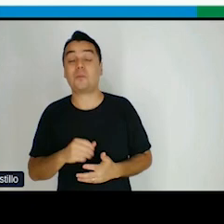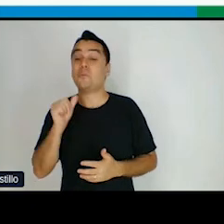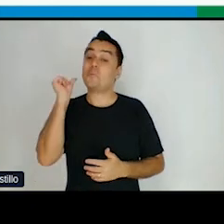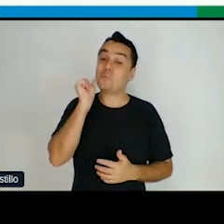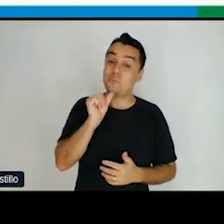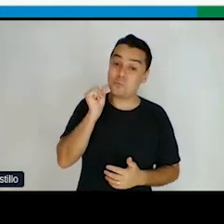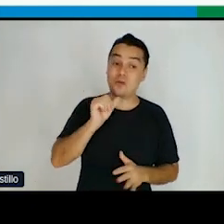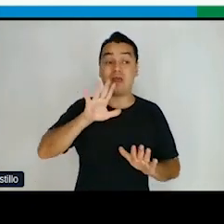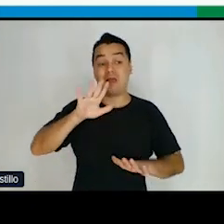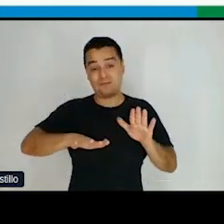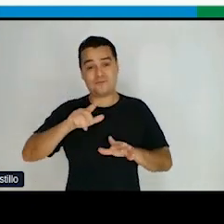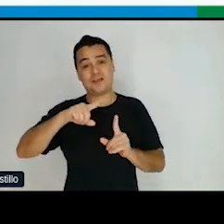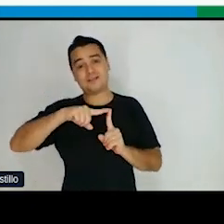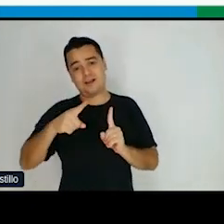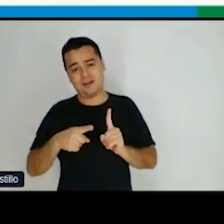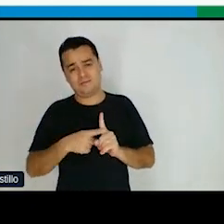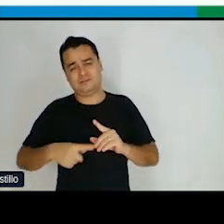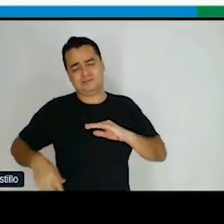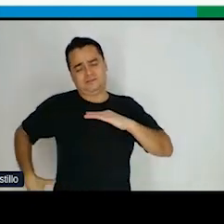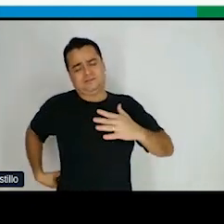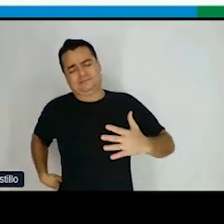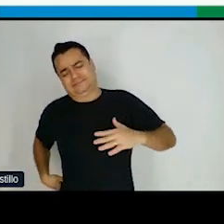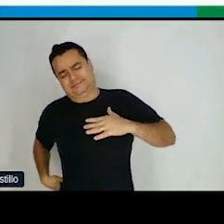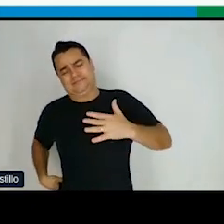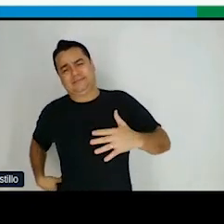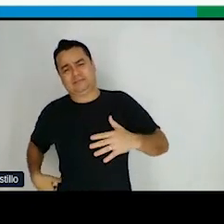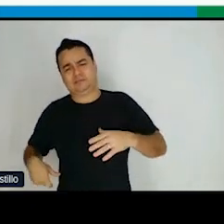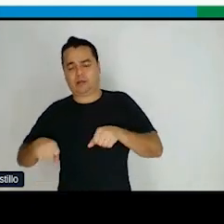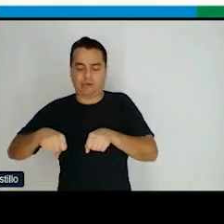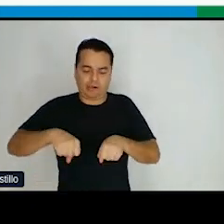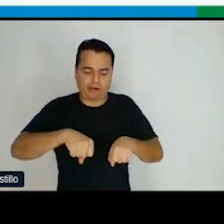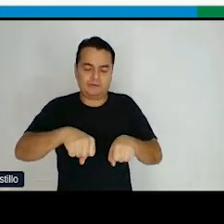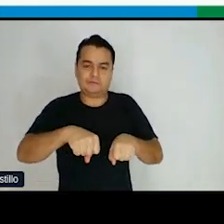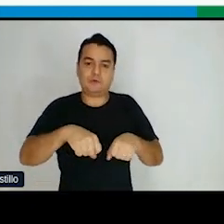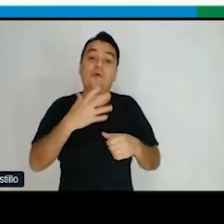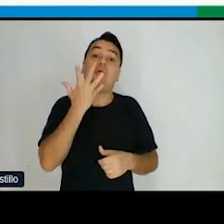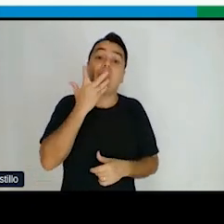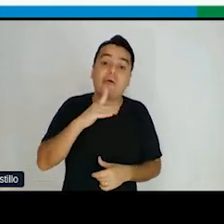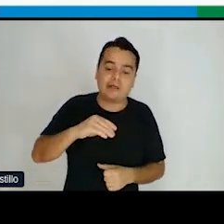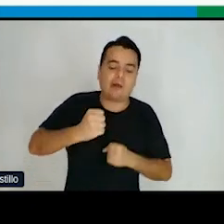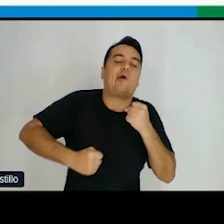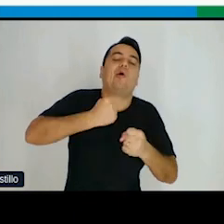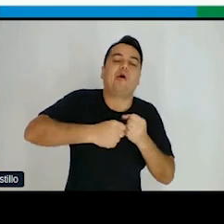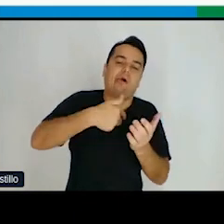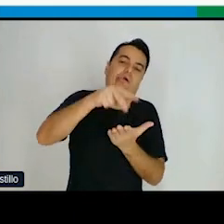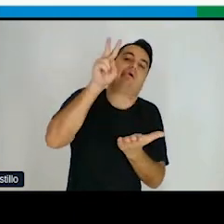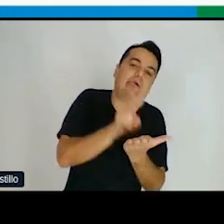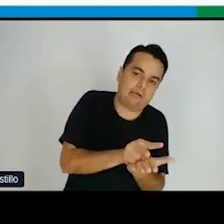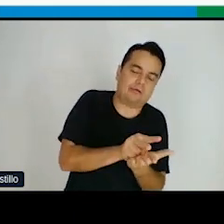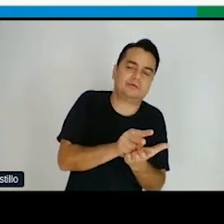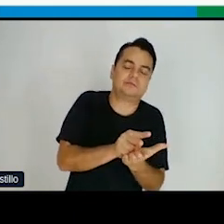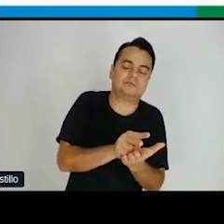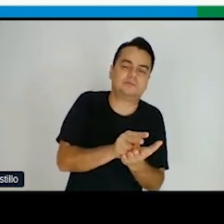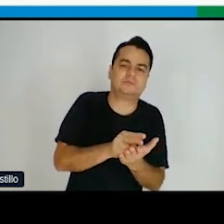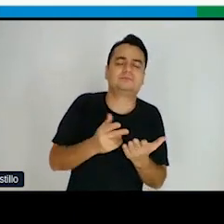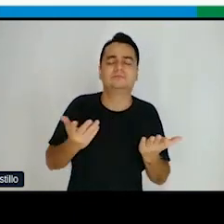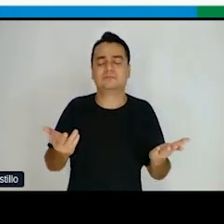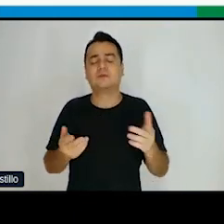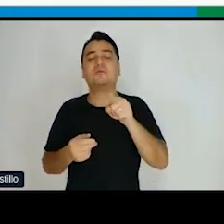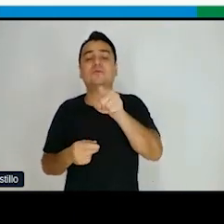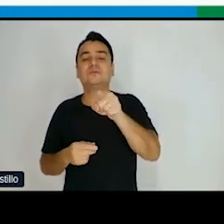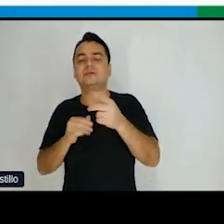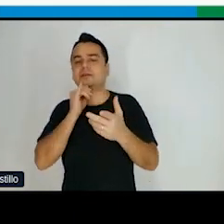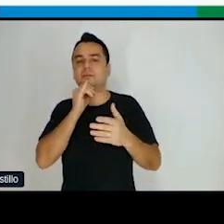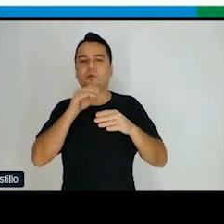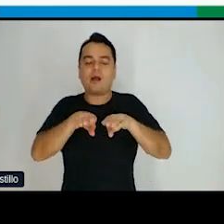Mulher pode ser que fique grávida, vai andar com um carrinho de bebê, criança corre, tropeça. Por que a